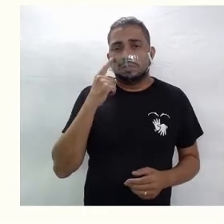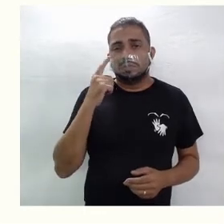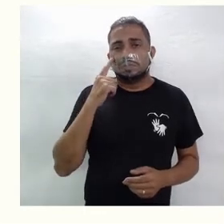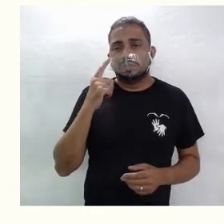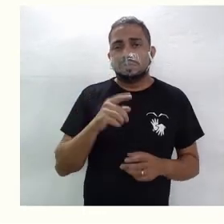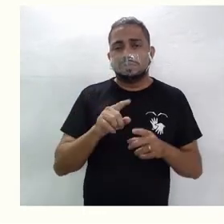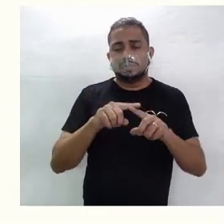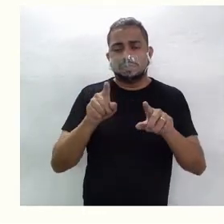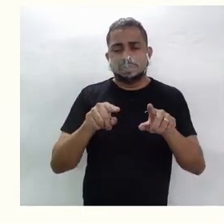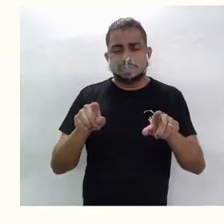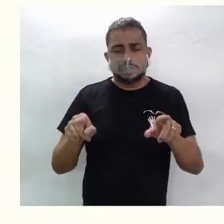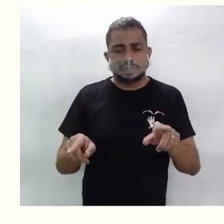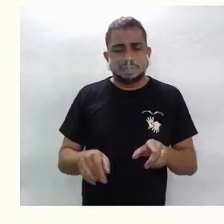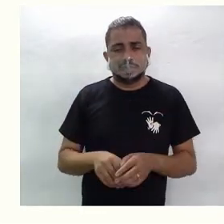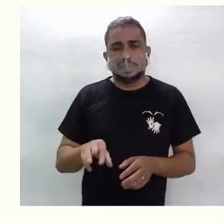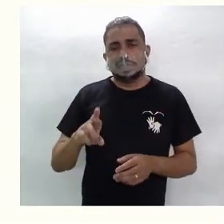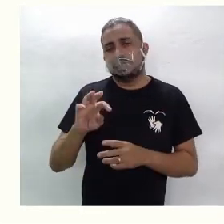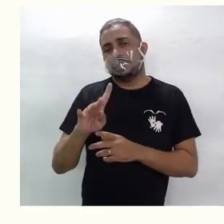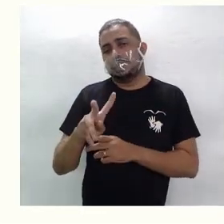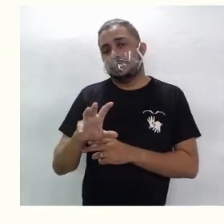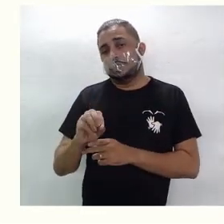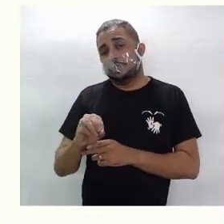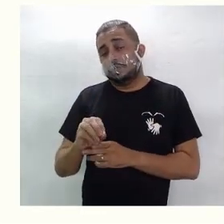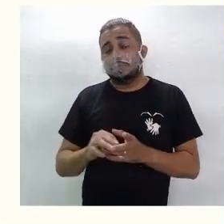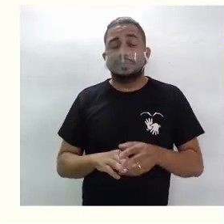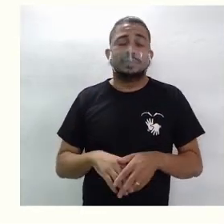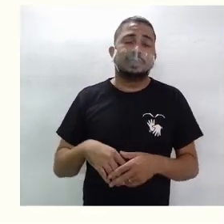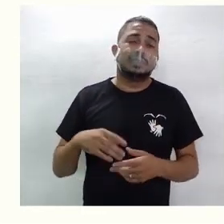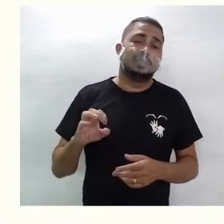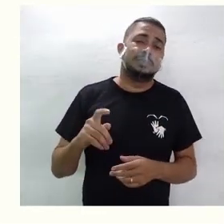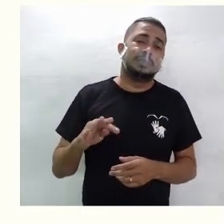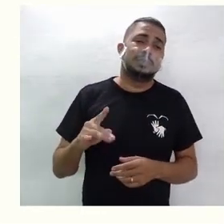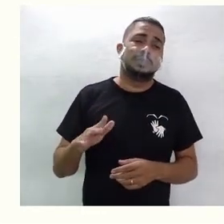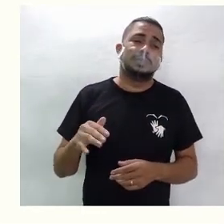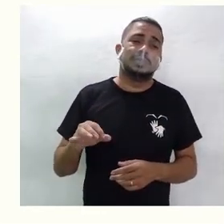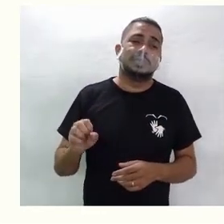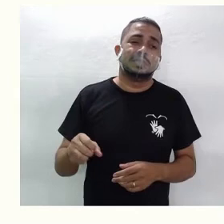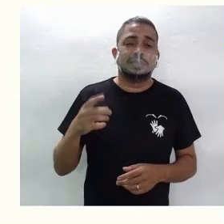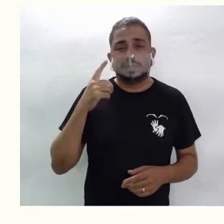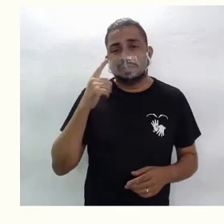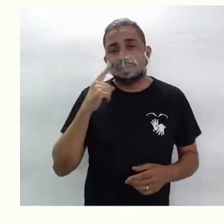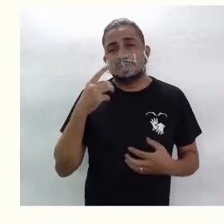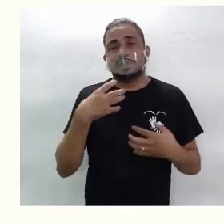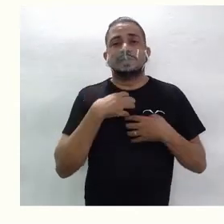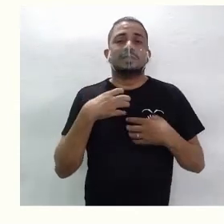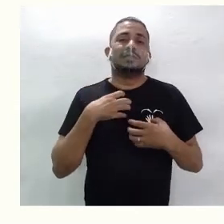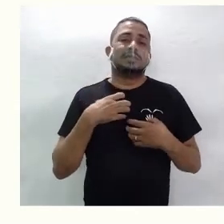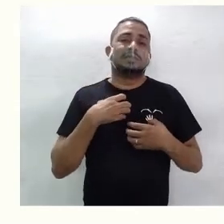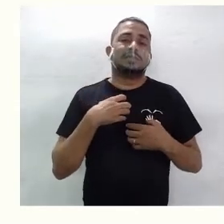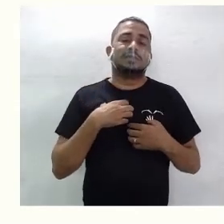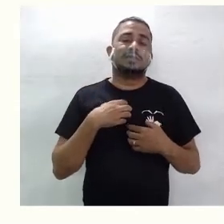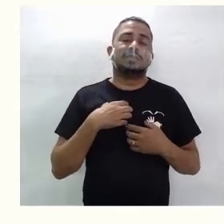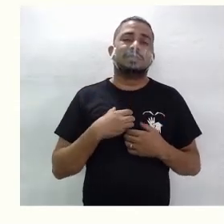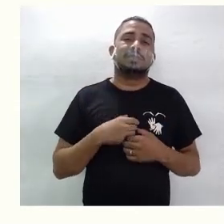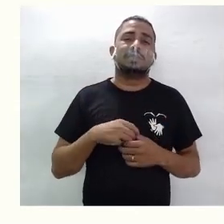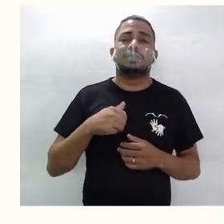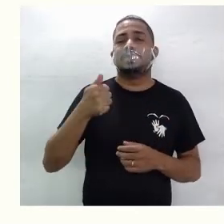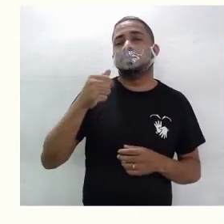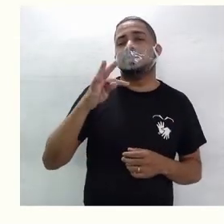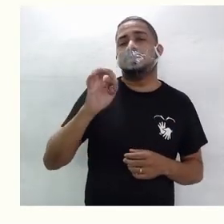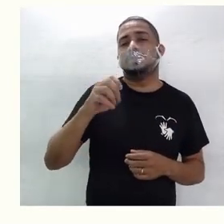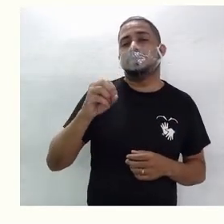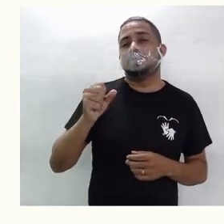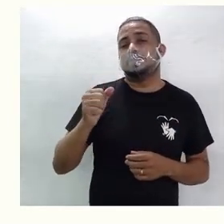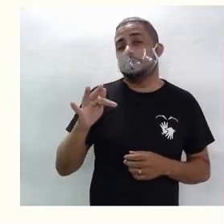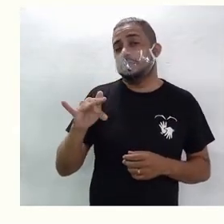formas de relevo do planeta. E elipsoide é a parte onde vocês veem aí a forma da atmosfera do nosso